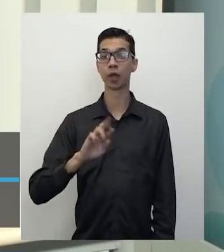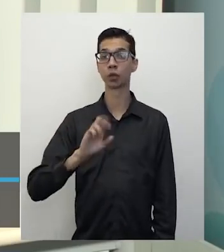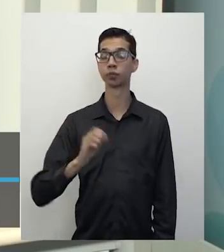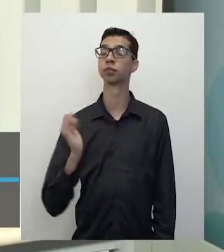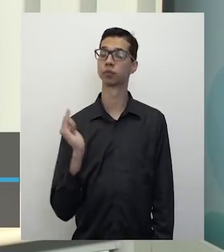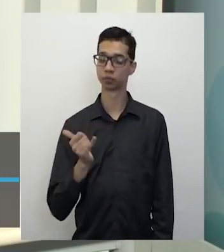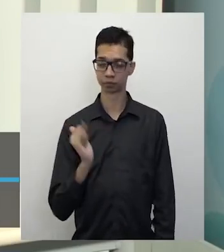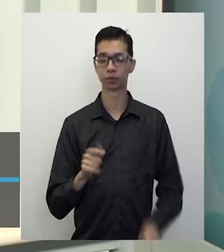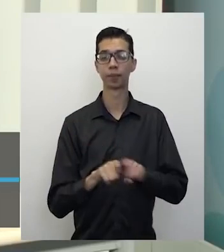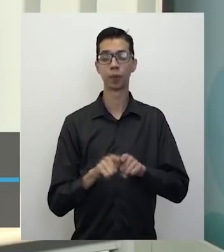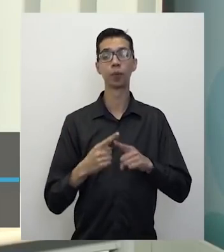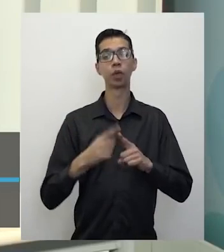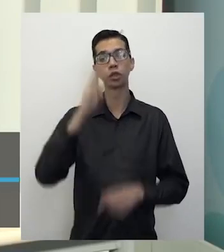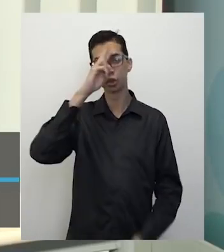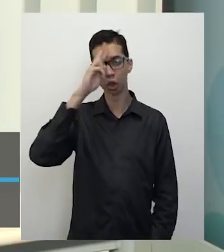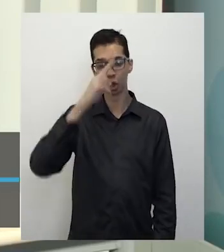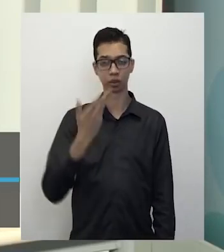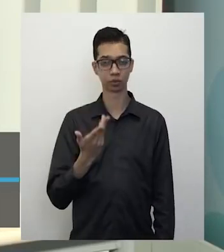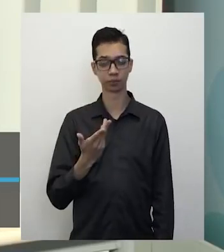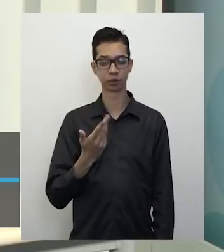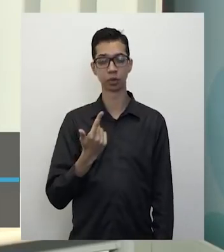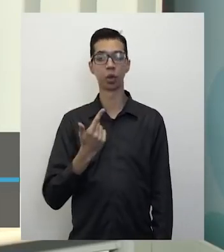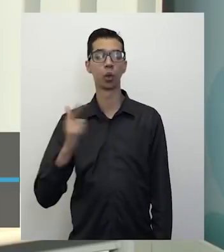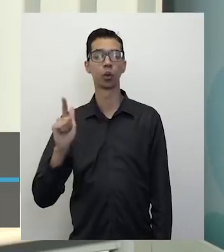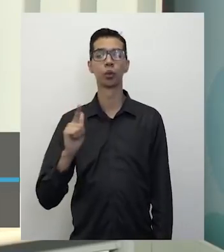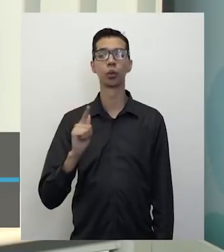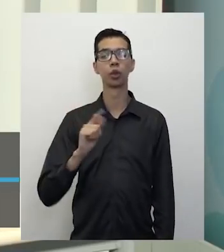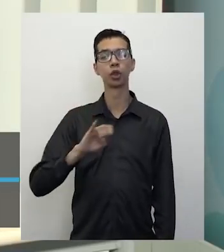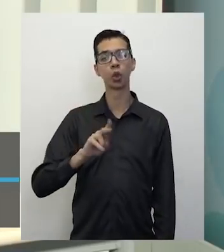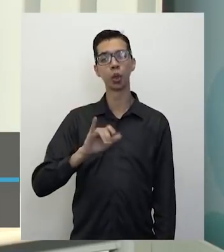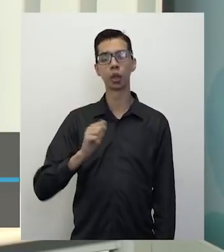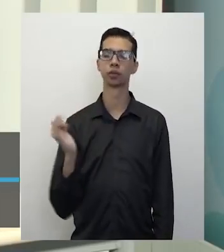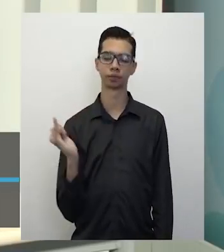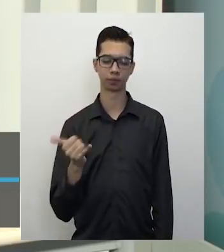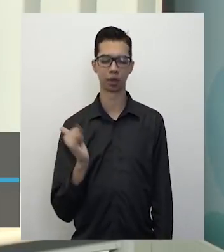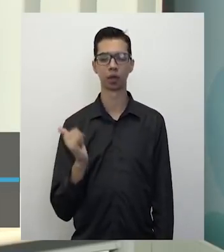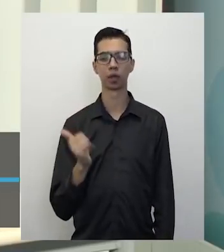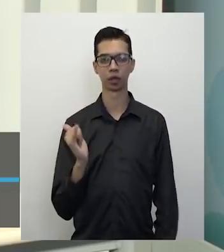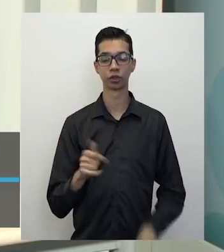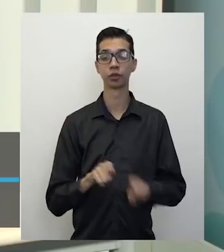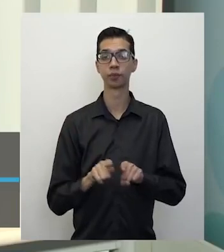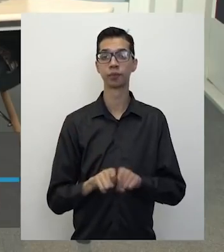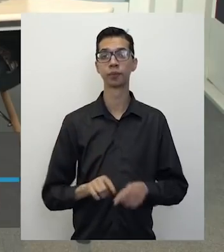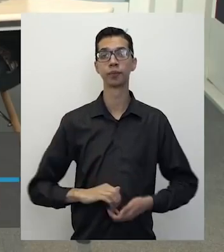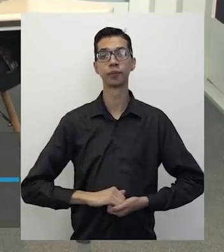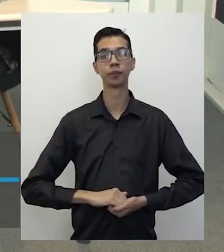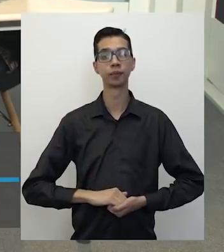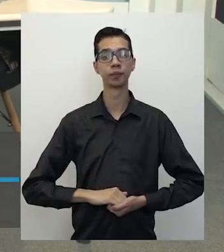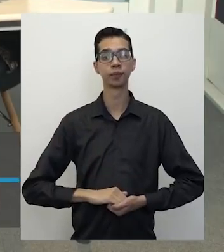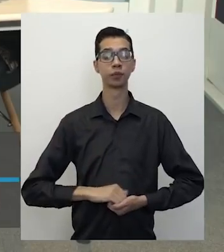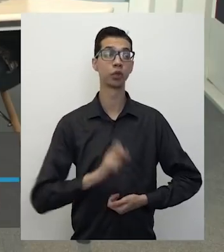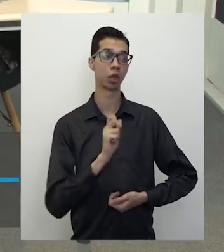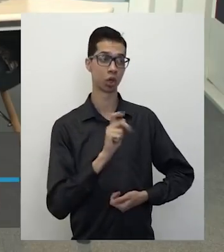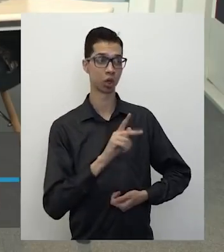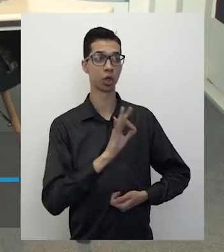só respondeu narrativo. A Júlia também só respondeu narrativa, né? Ok, então assim... É